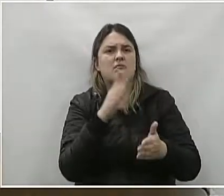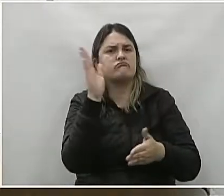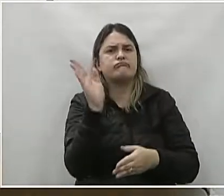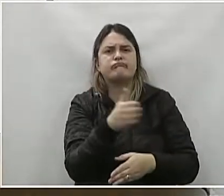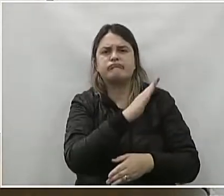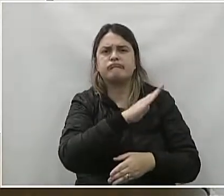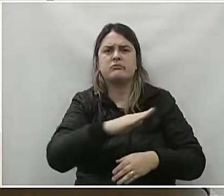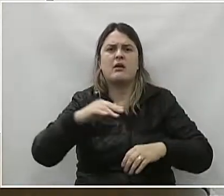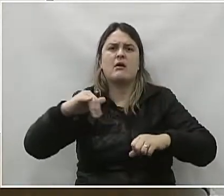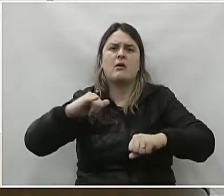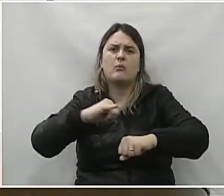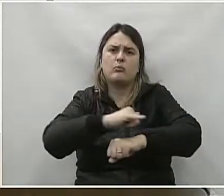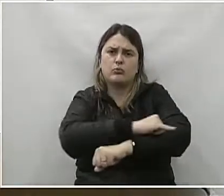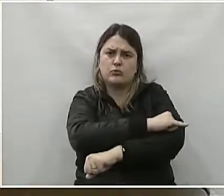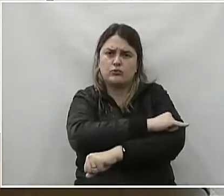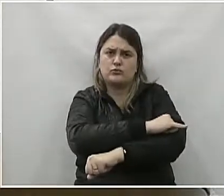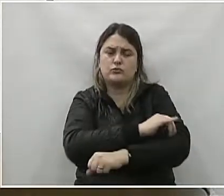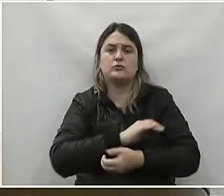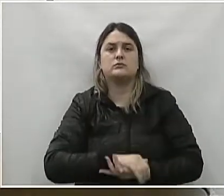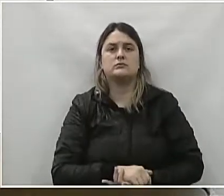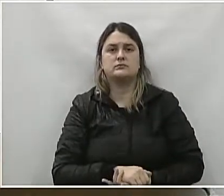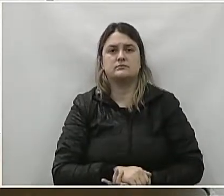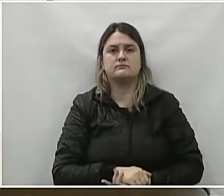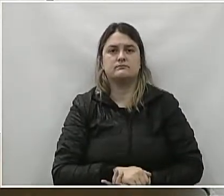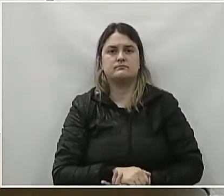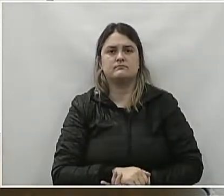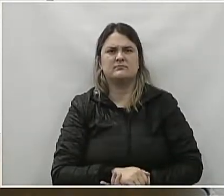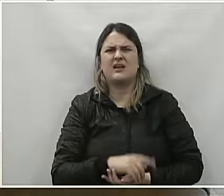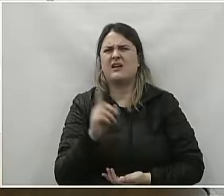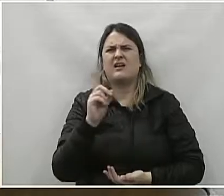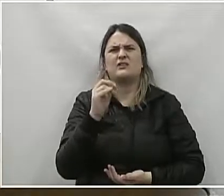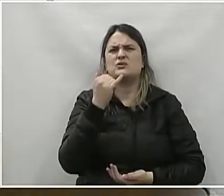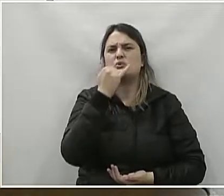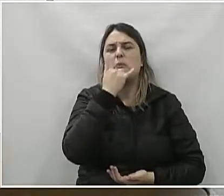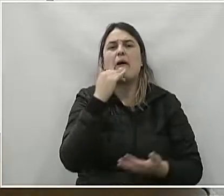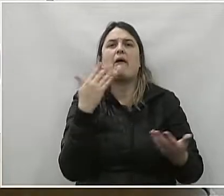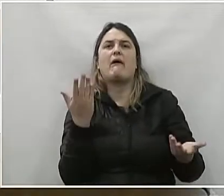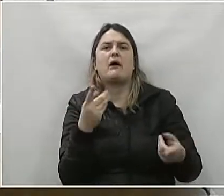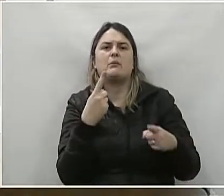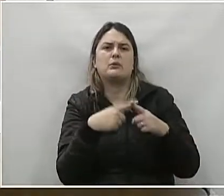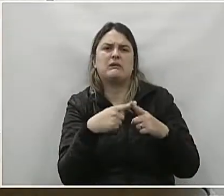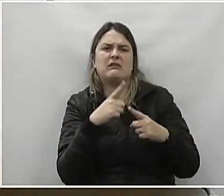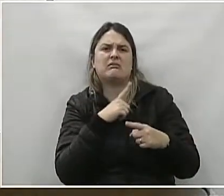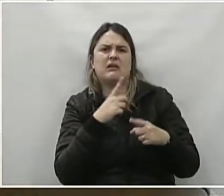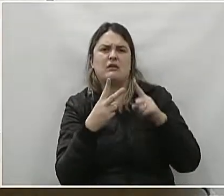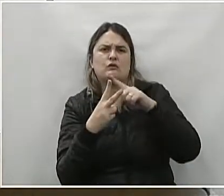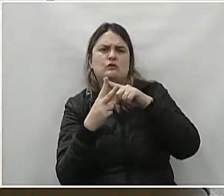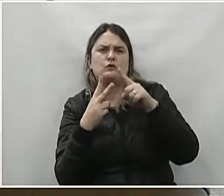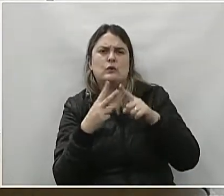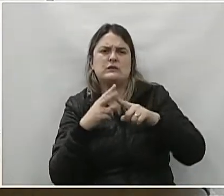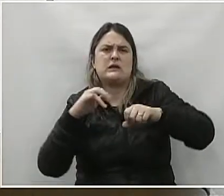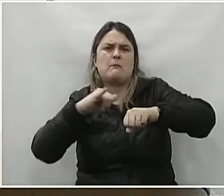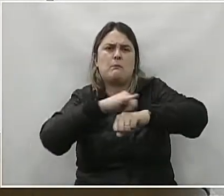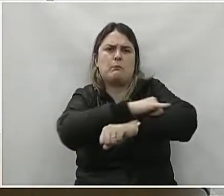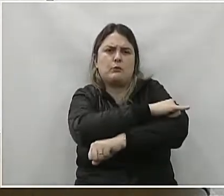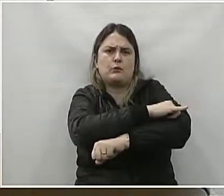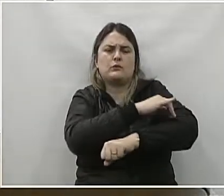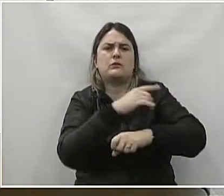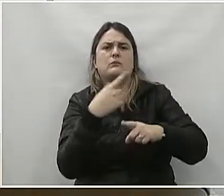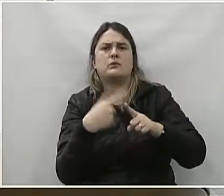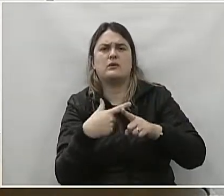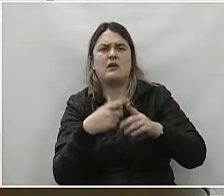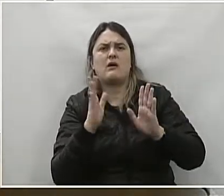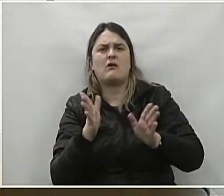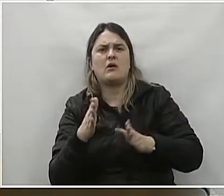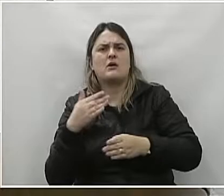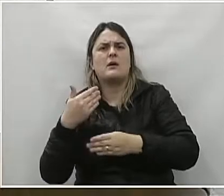com um aeroporto da nossa cidade. E não venham dar desculpa que, porque tem 2 aeroportos no nosso município, porque tem um aeroporto agora a